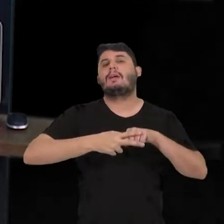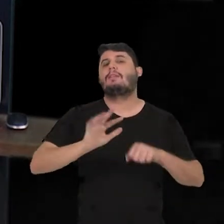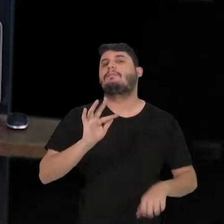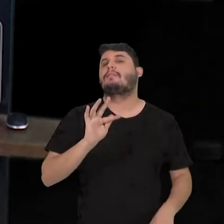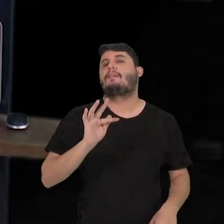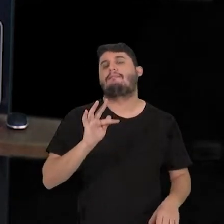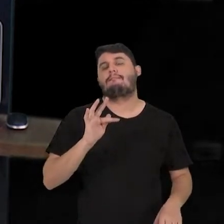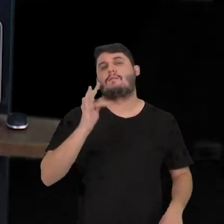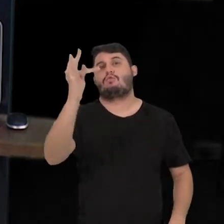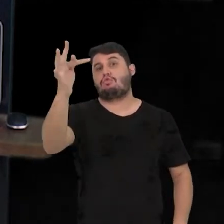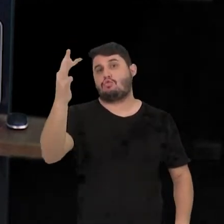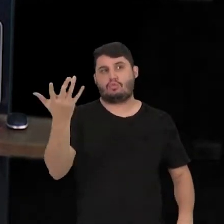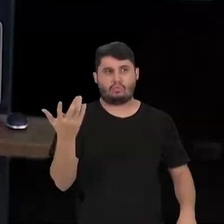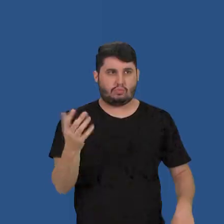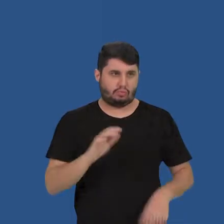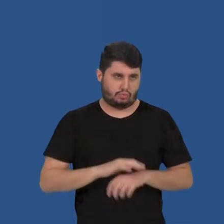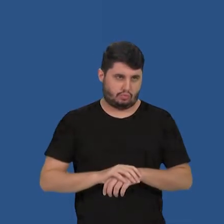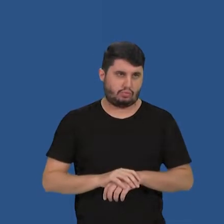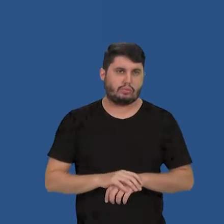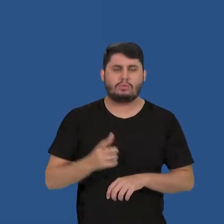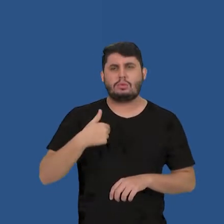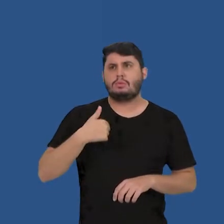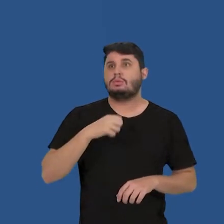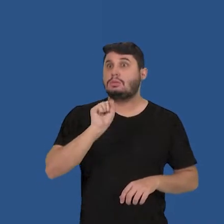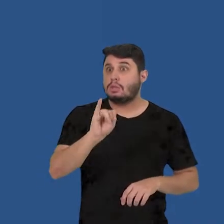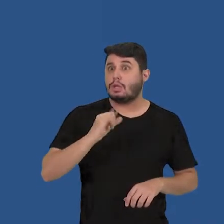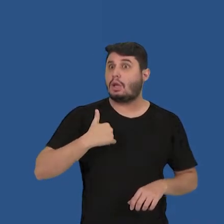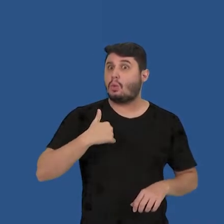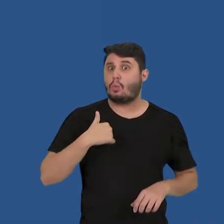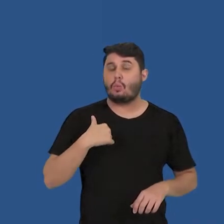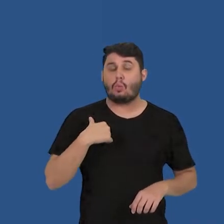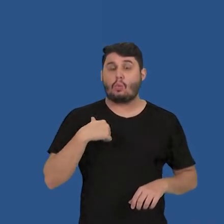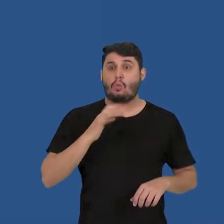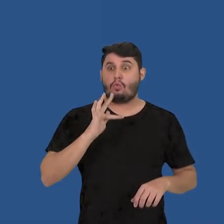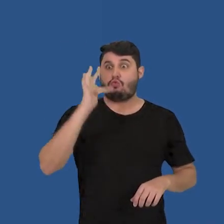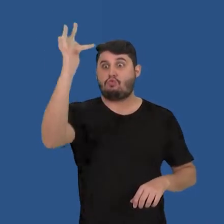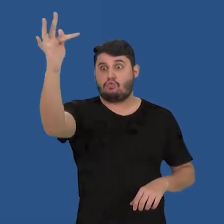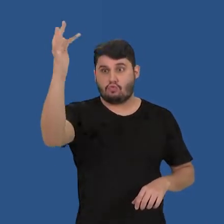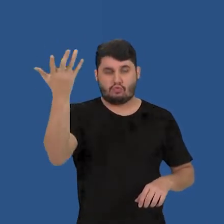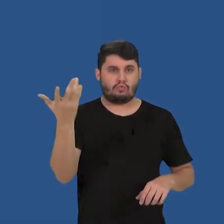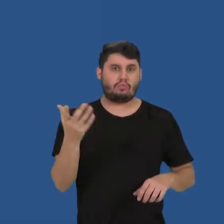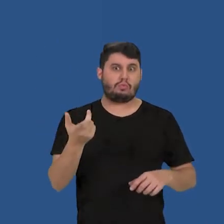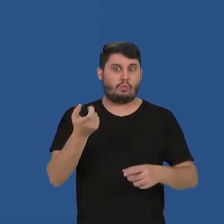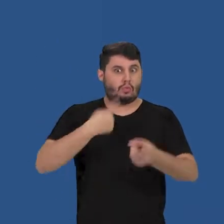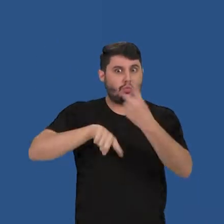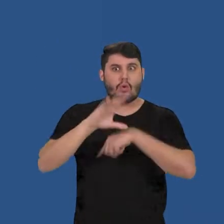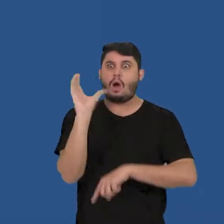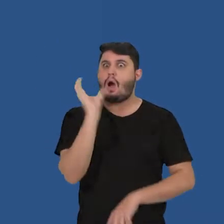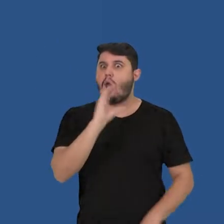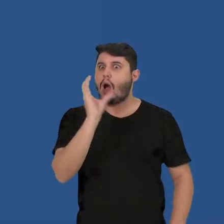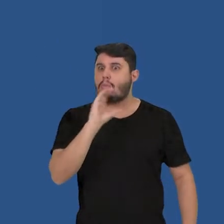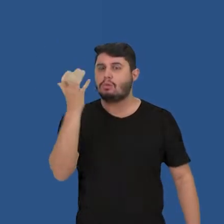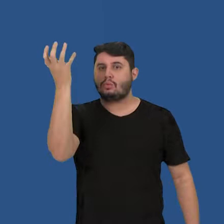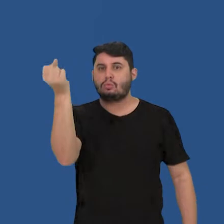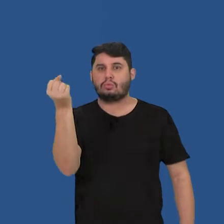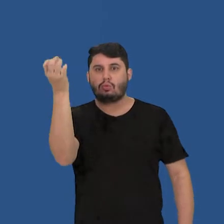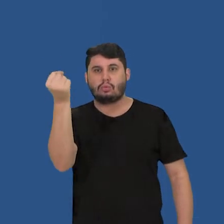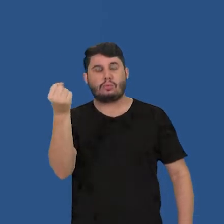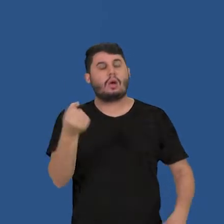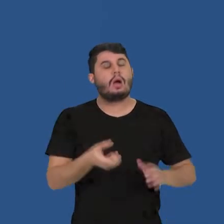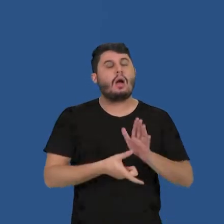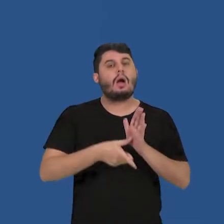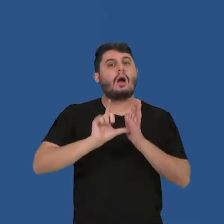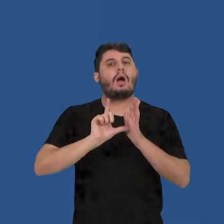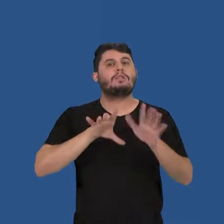disso. Então, nesse ritmo, né? Eu daqui a pouco vou entrar no seguro social antes de me graduar do high school, que é o